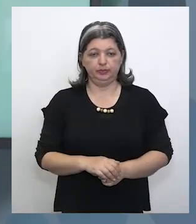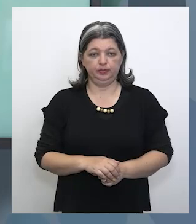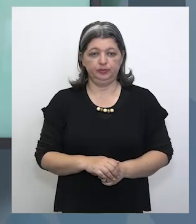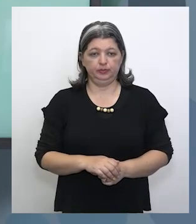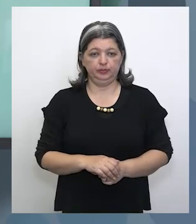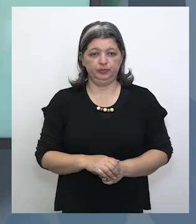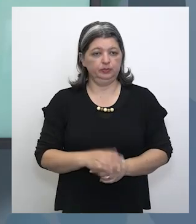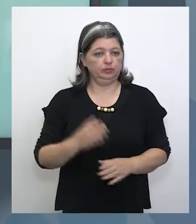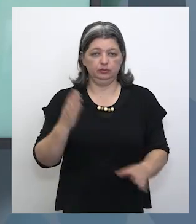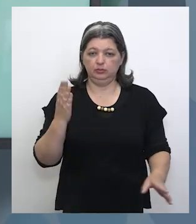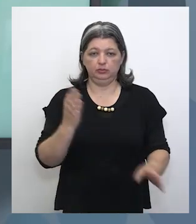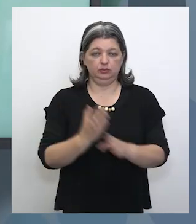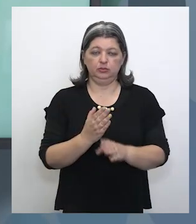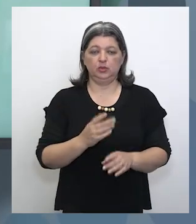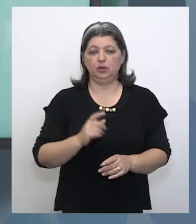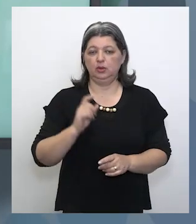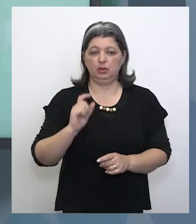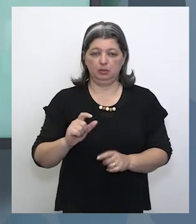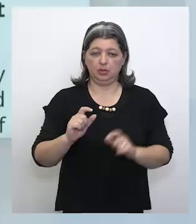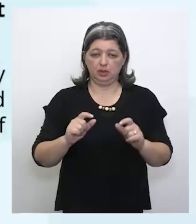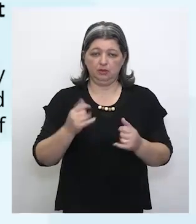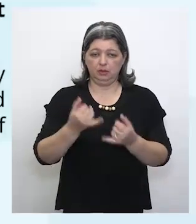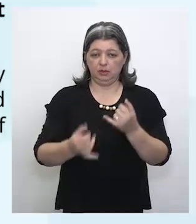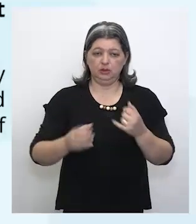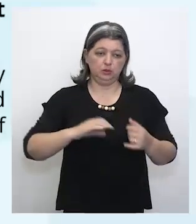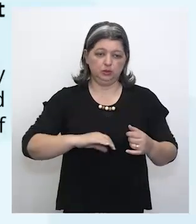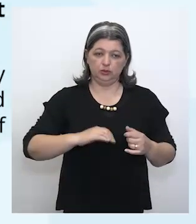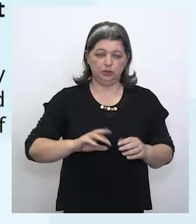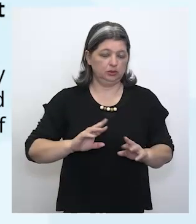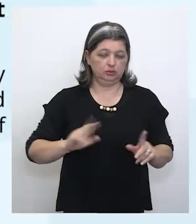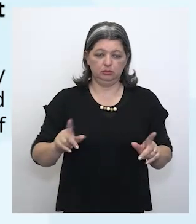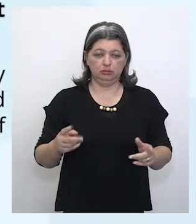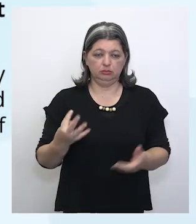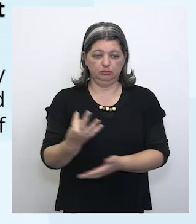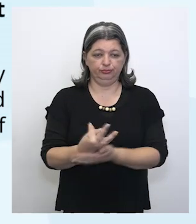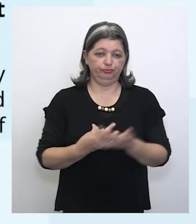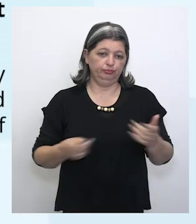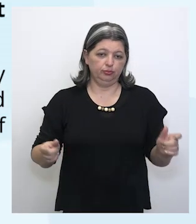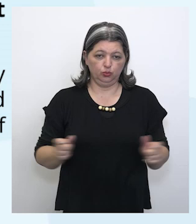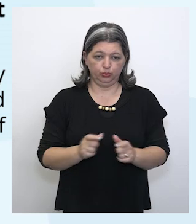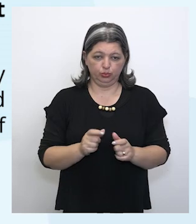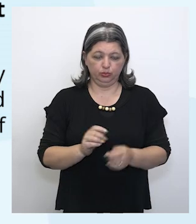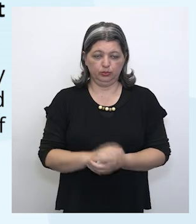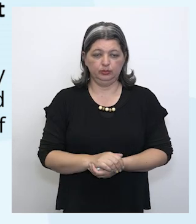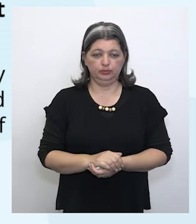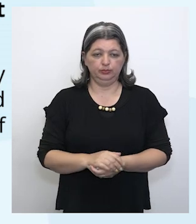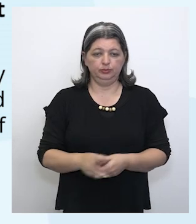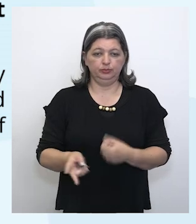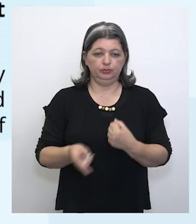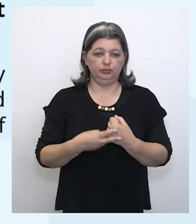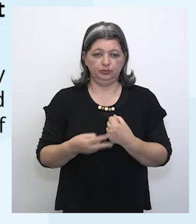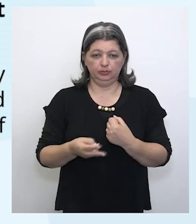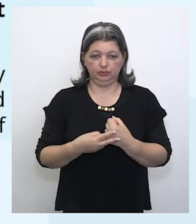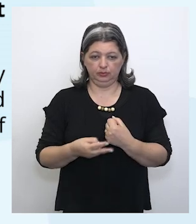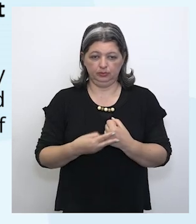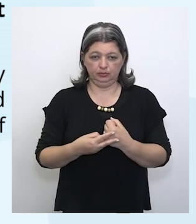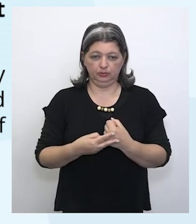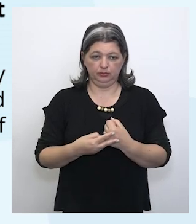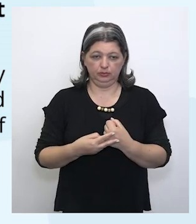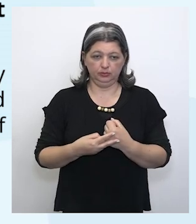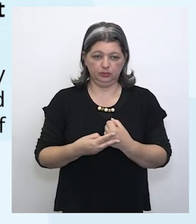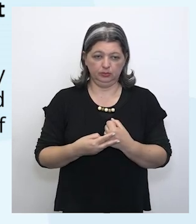achar a palavra cognata, é encontrar nesse texto pequenininho verbos que estejam aí no